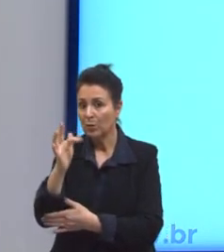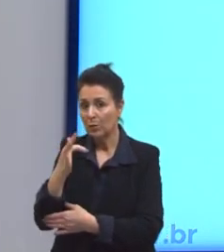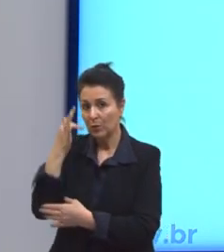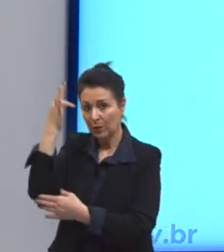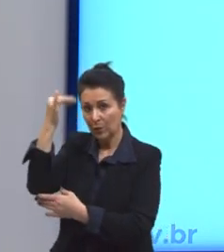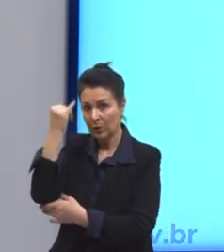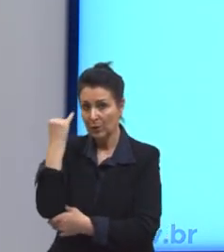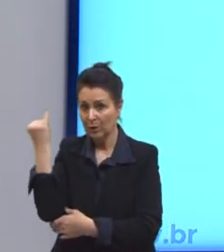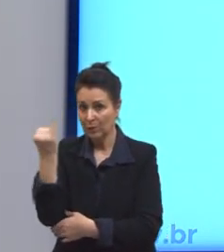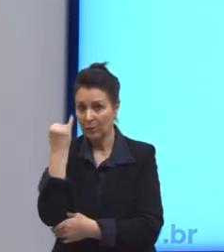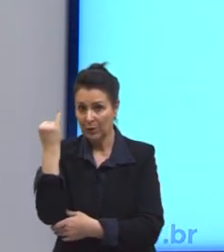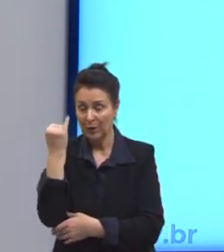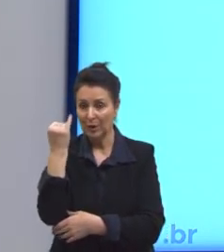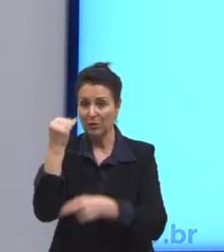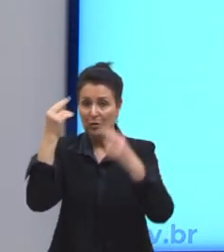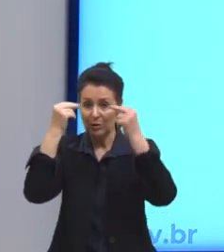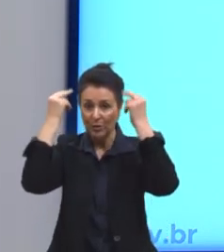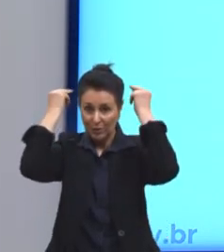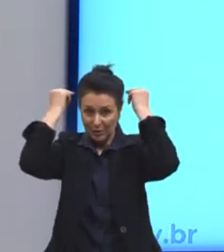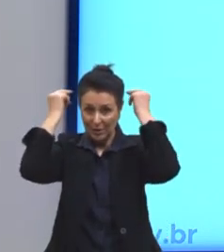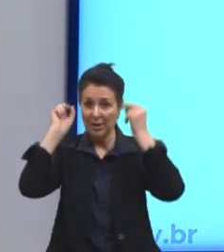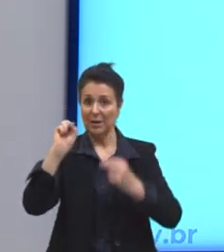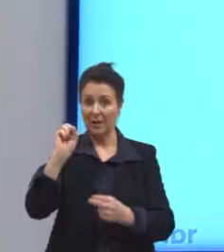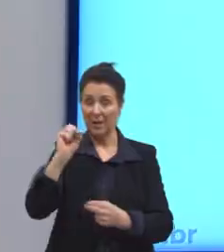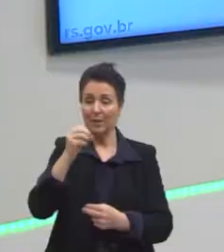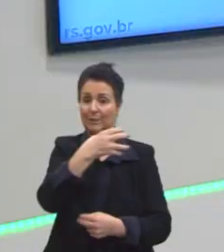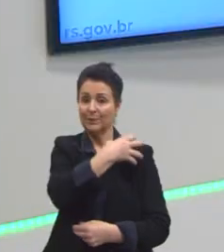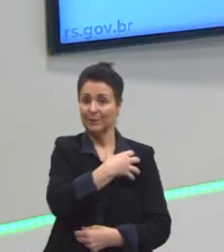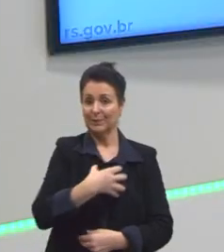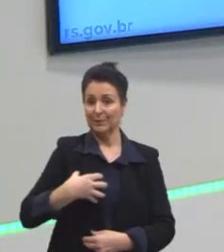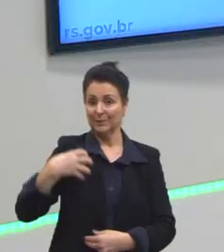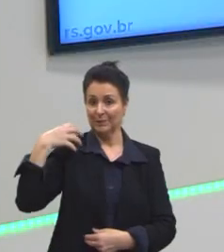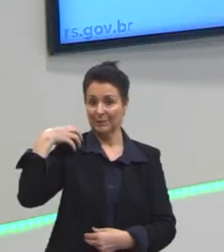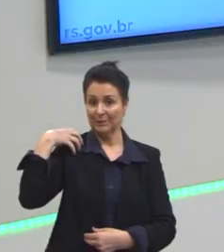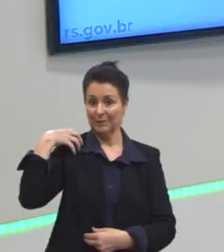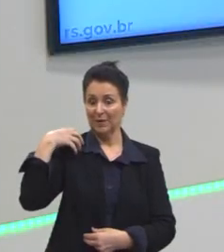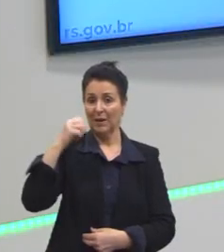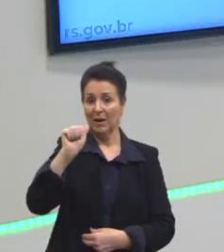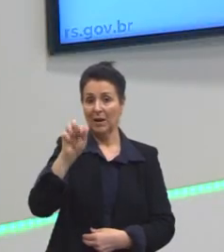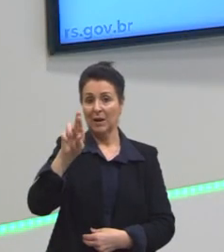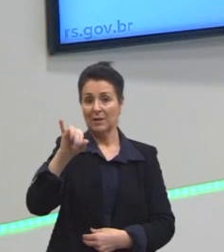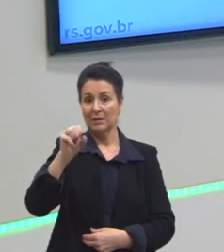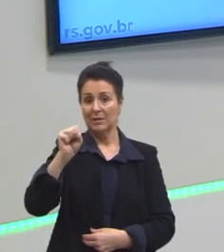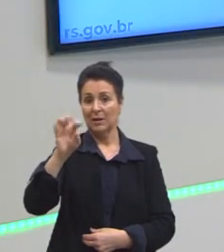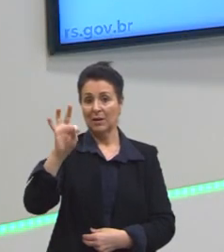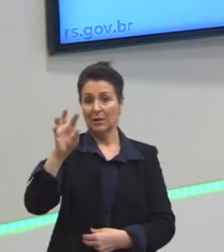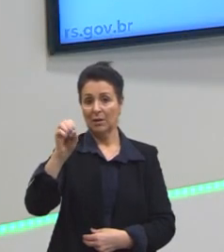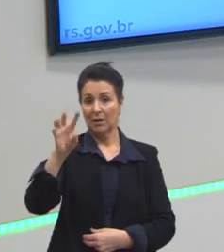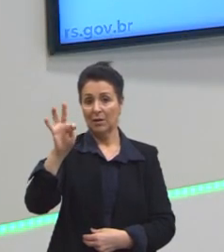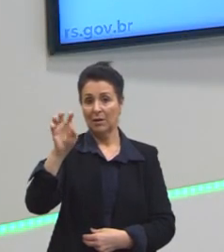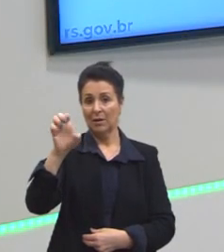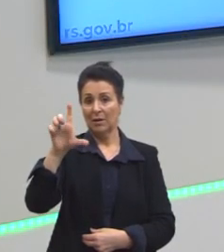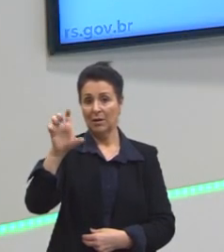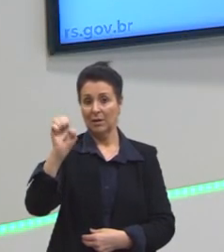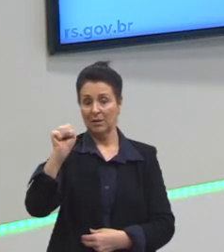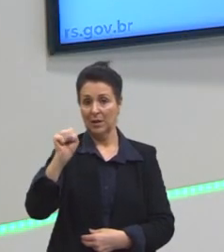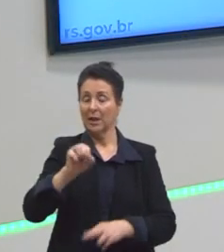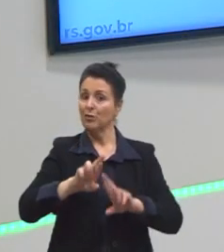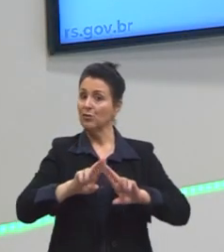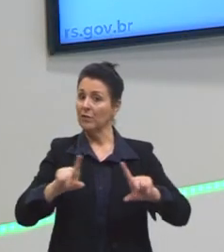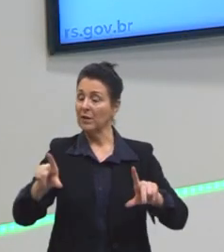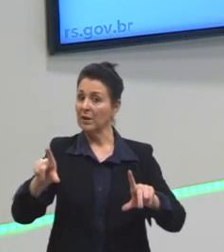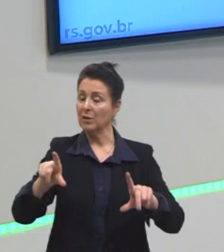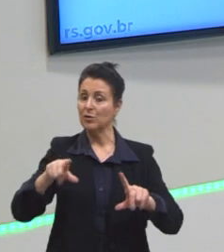muito importante grego que era o Aristóteles o Aristóteles é um pouquinho diferente do Santo